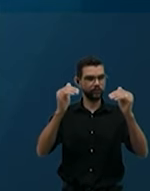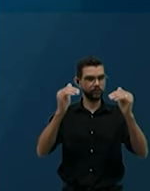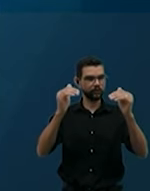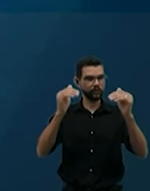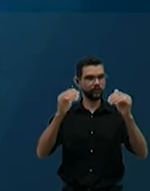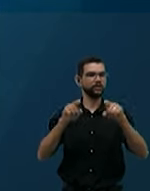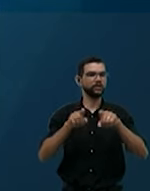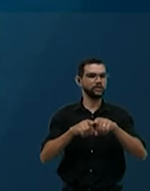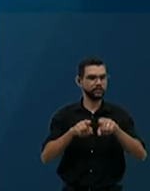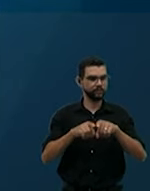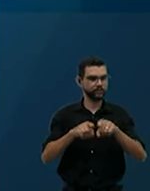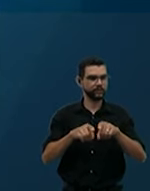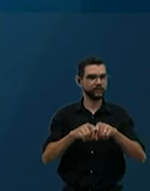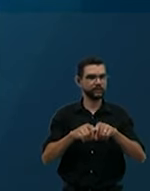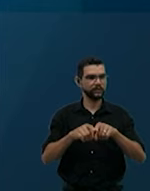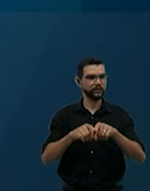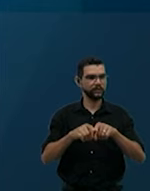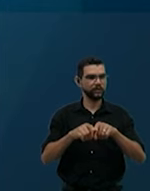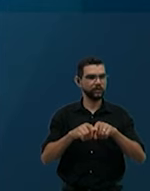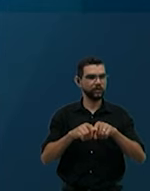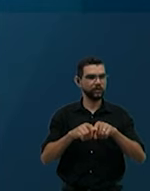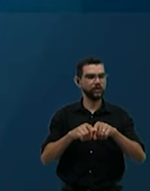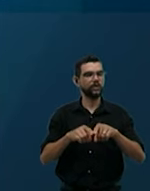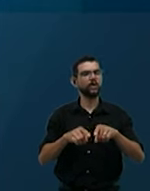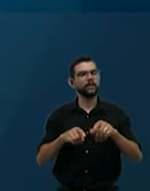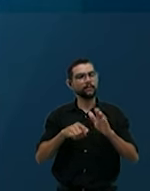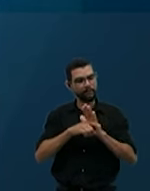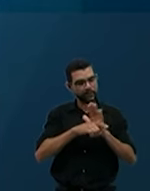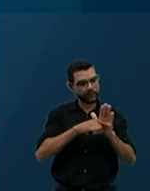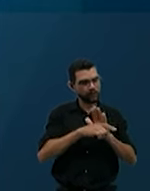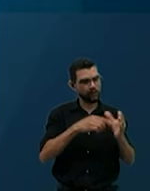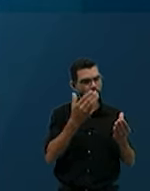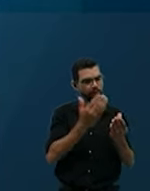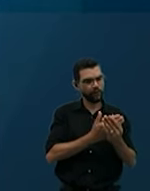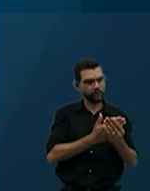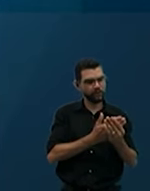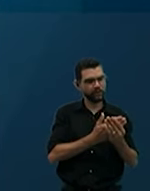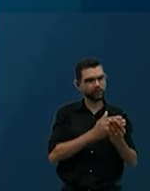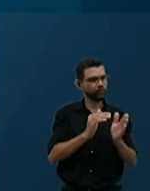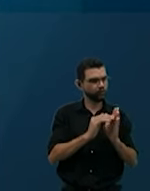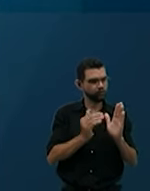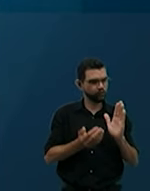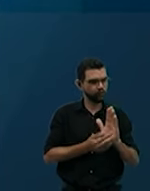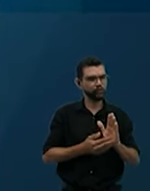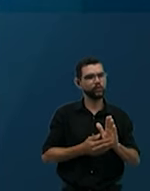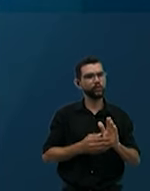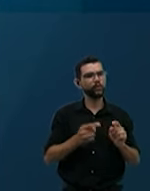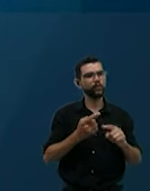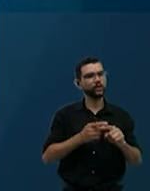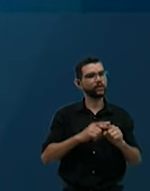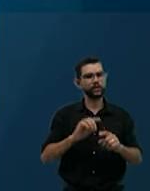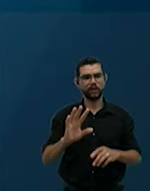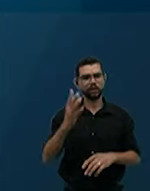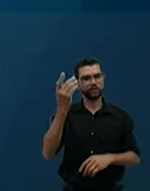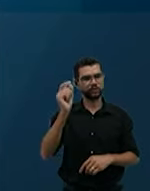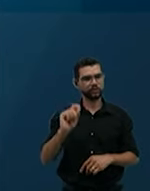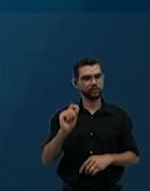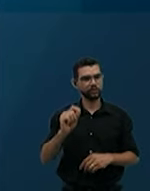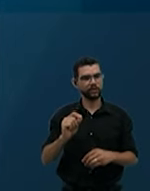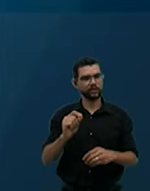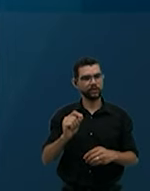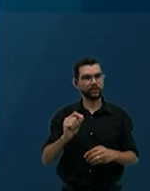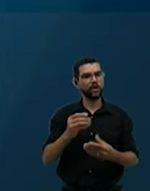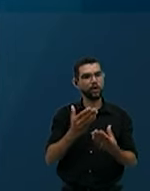o que aconteceu com esses processos, e foi o que aconteceu com esses processos e com esse processo subjetivo. Ele analisou, verificou que não existia falta de interesse de